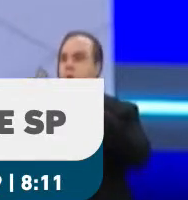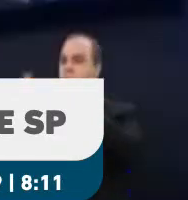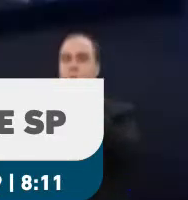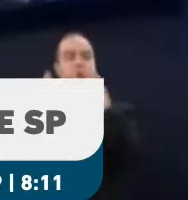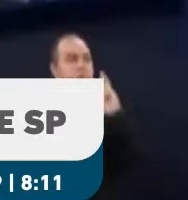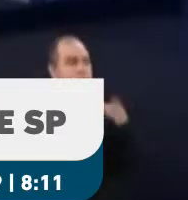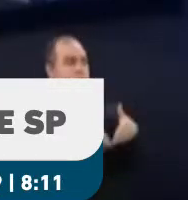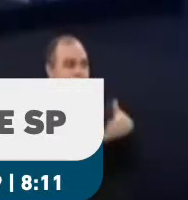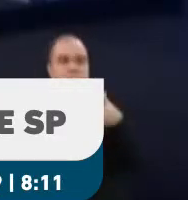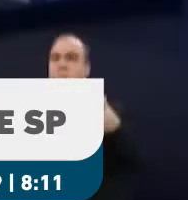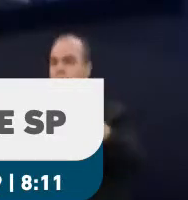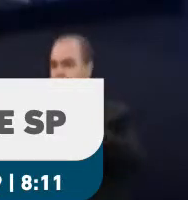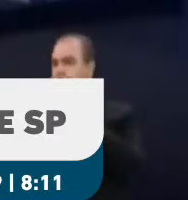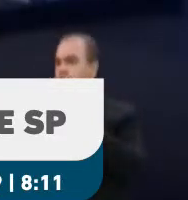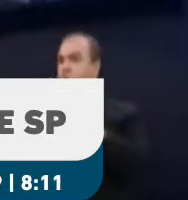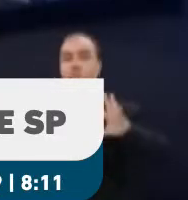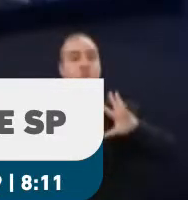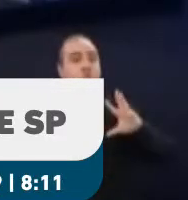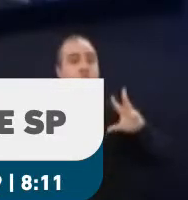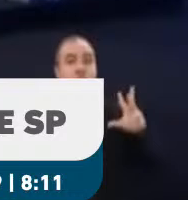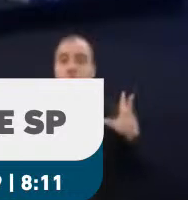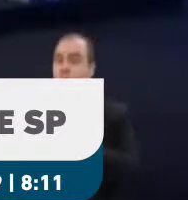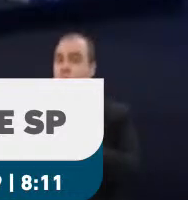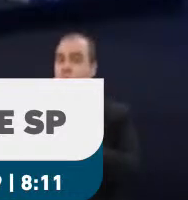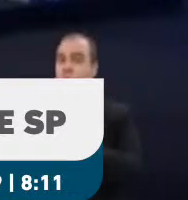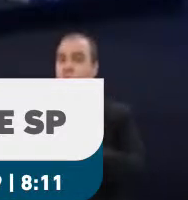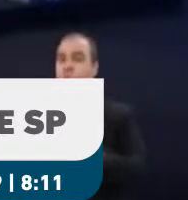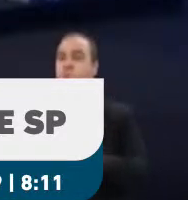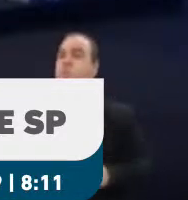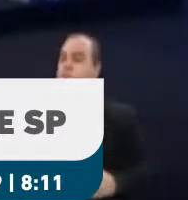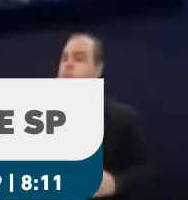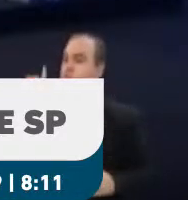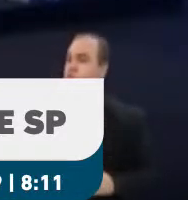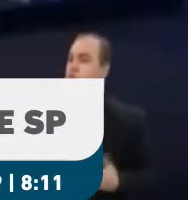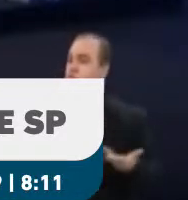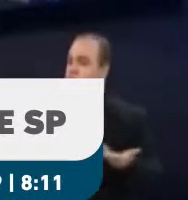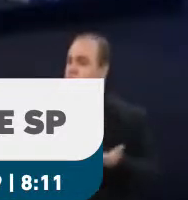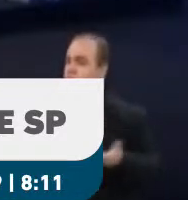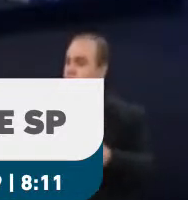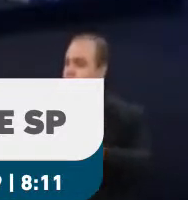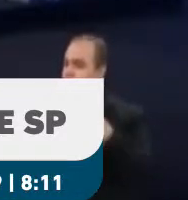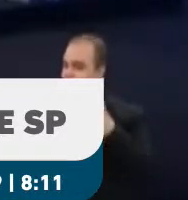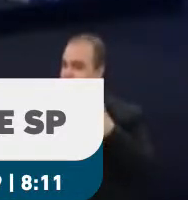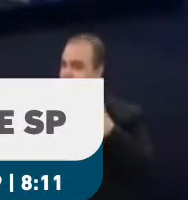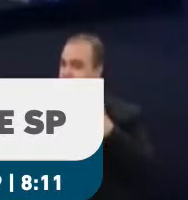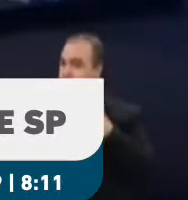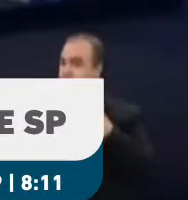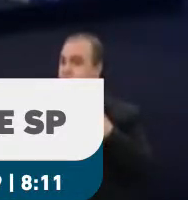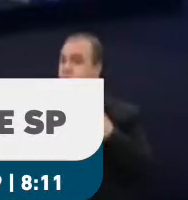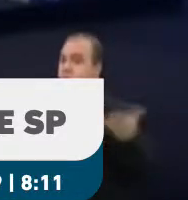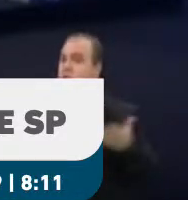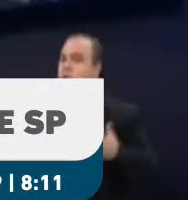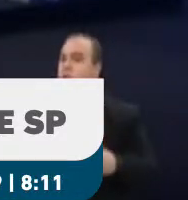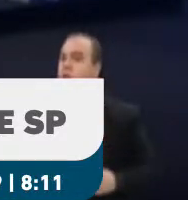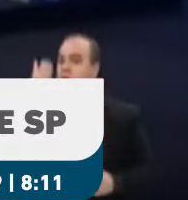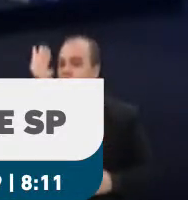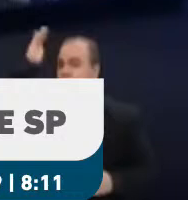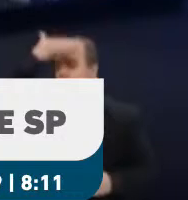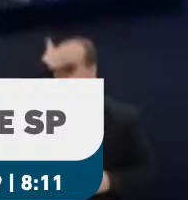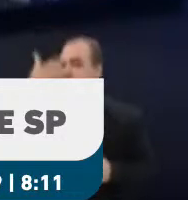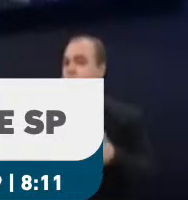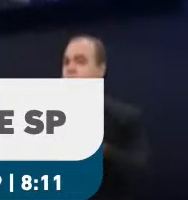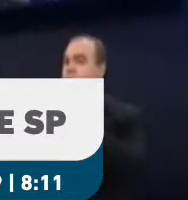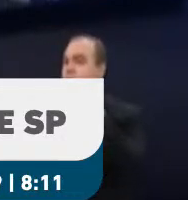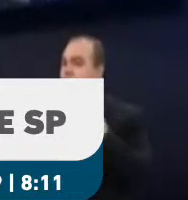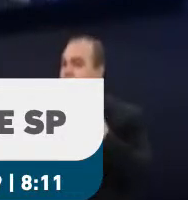favor. Todos. Está concedido o seu direito agora. Por favor, Datena. Datena, por favor. Vem, Datena, por favor.